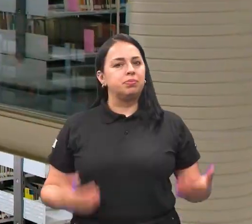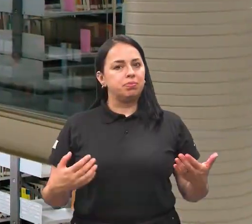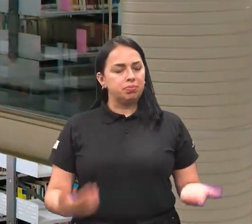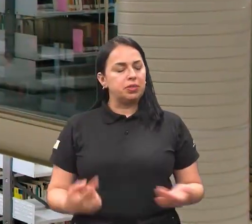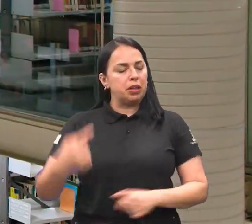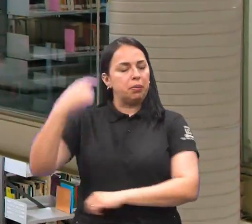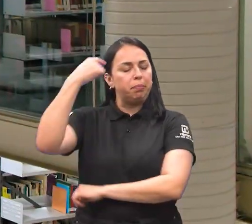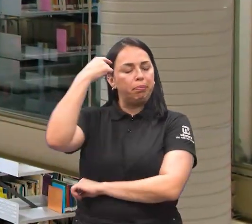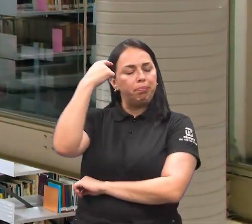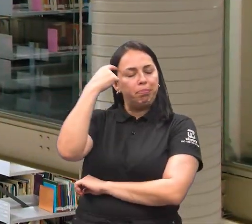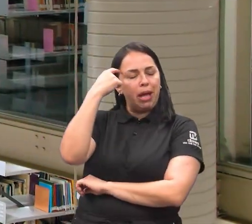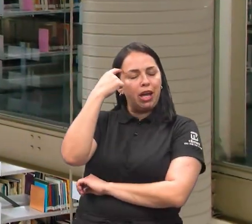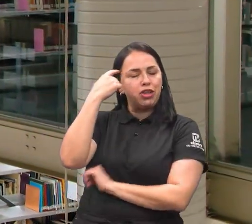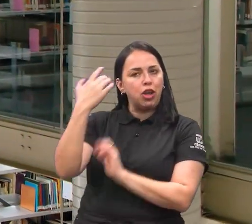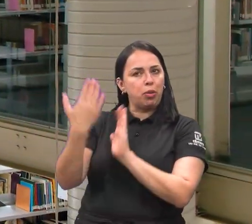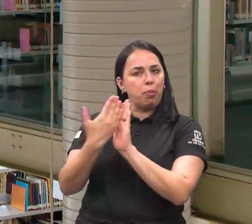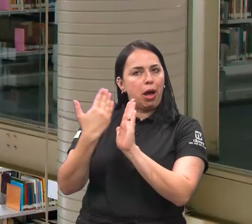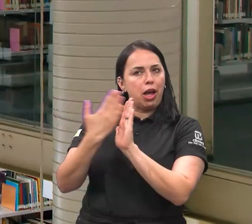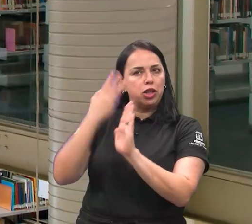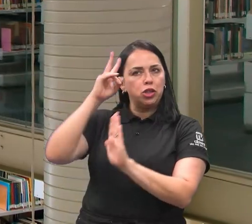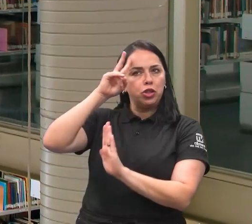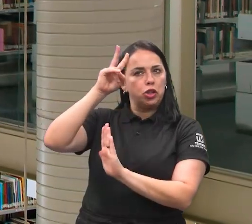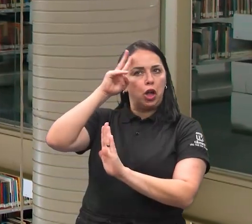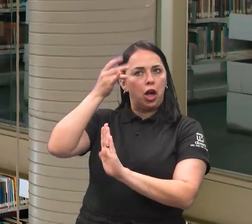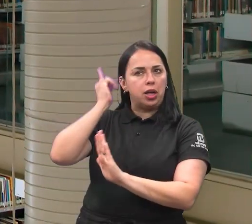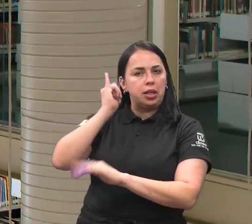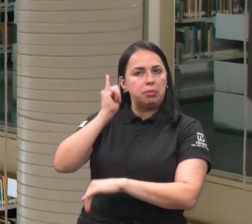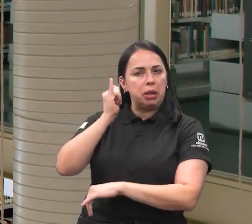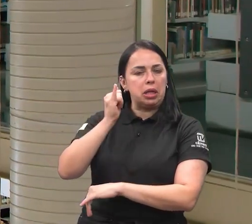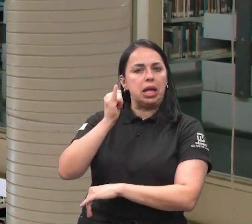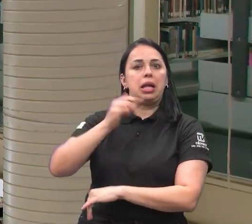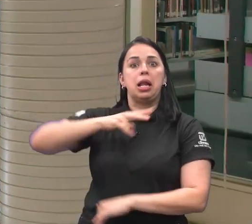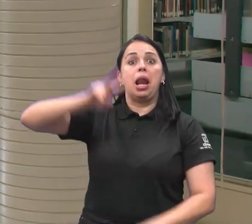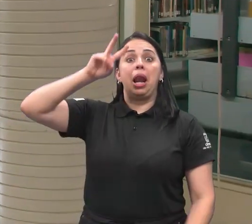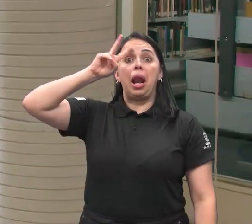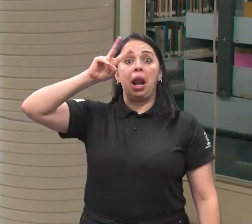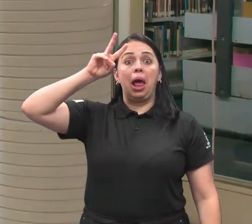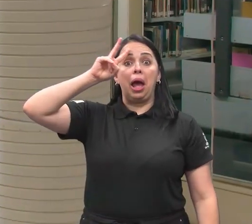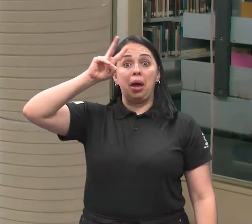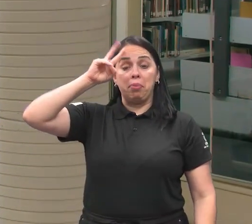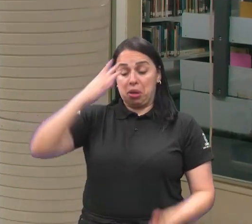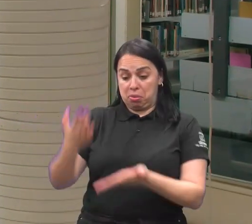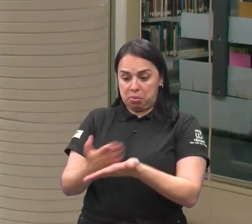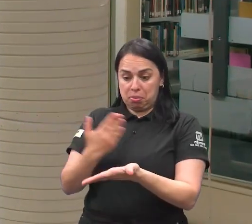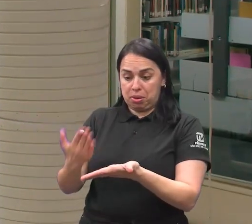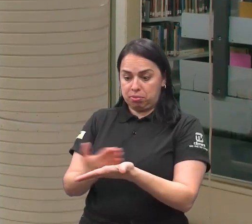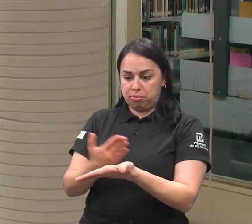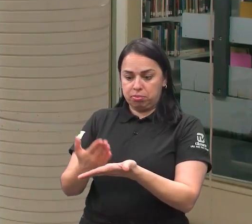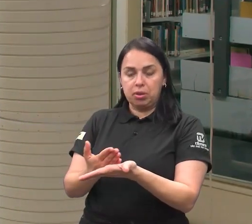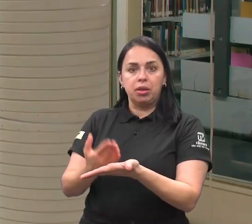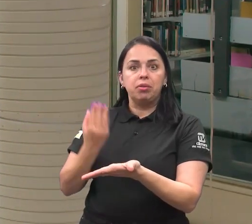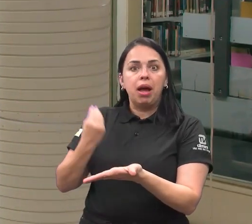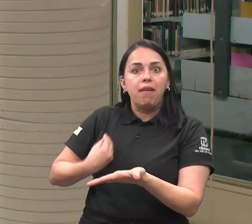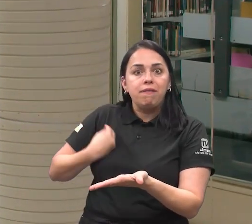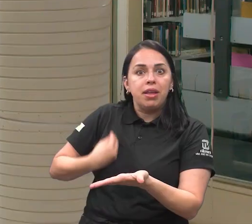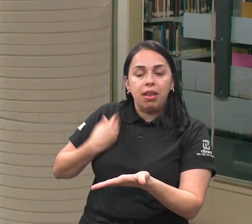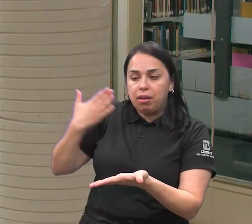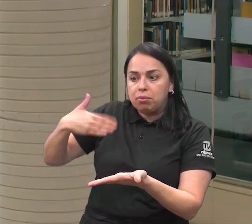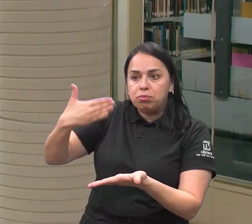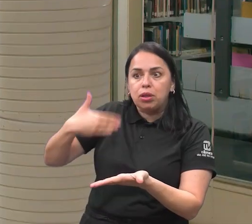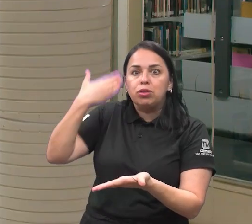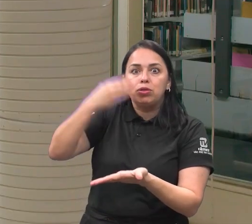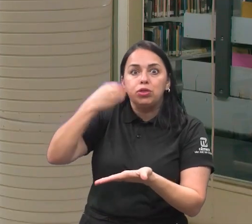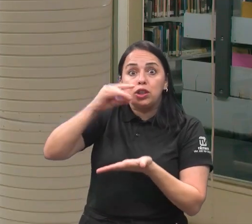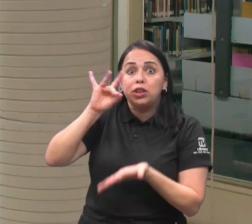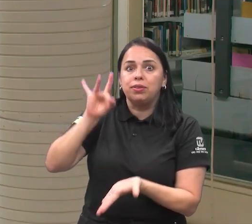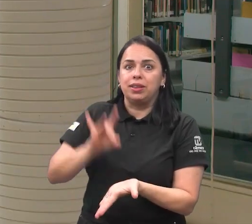Quando a gente pensa em um clássico da literatura brasileira, é difícil a gente não pensar em uma obra que retrate a vida do nosso povo como de